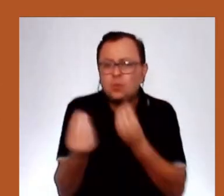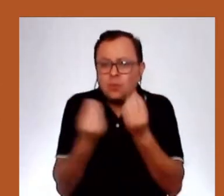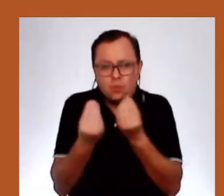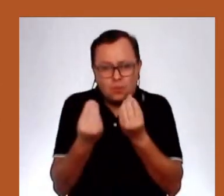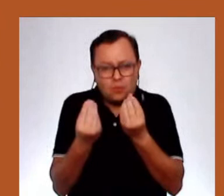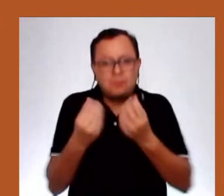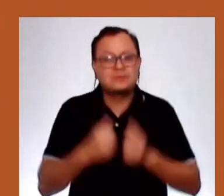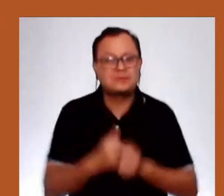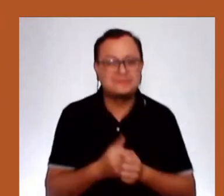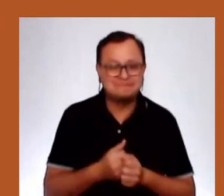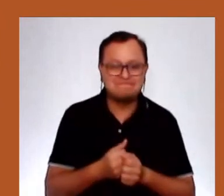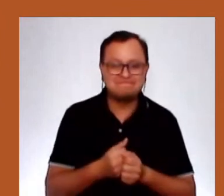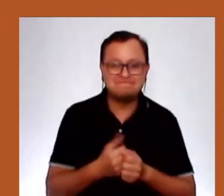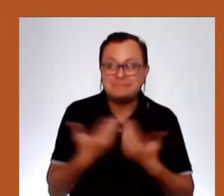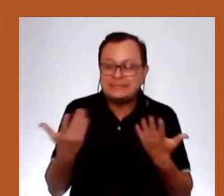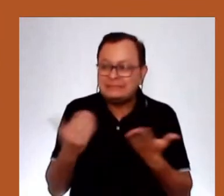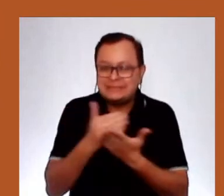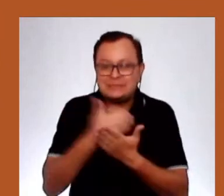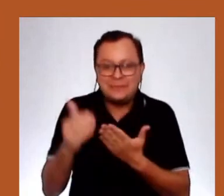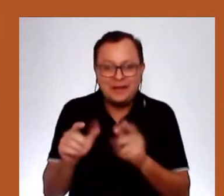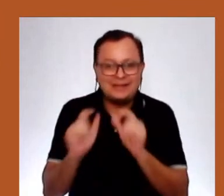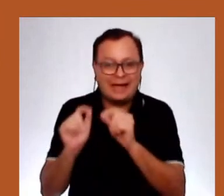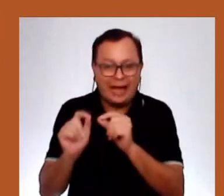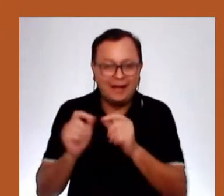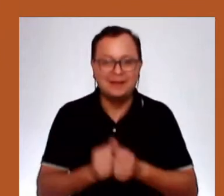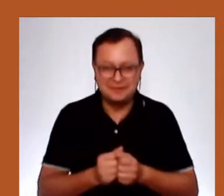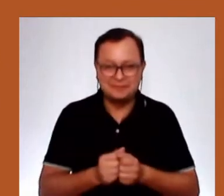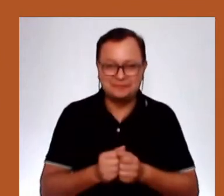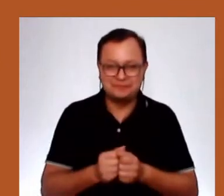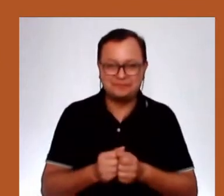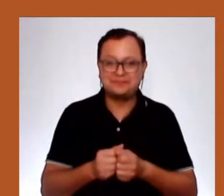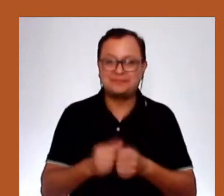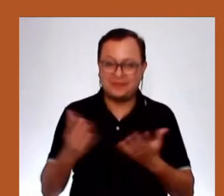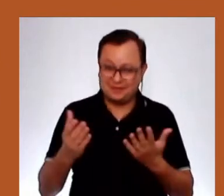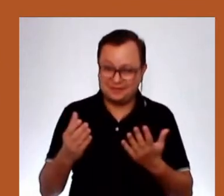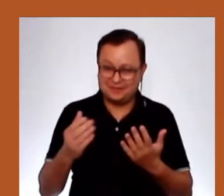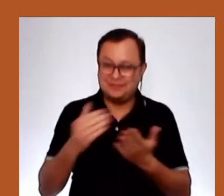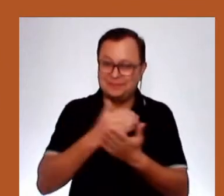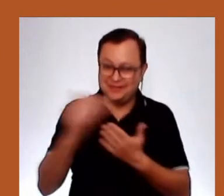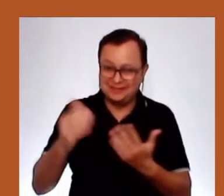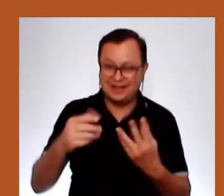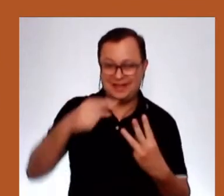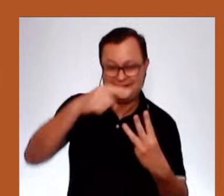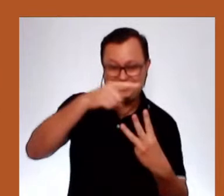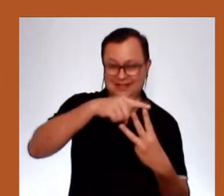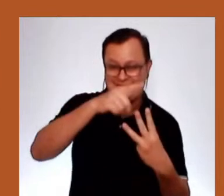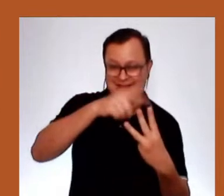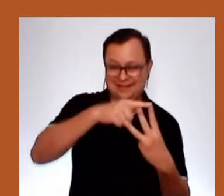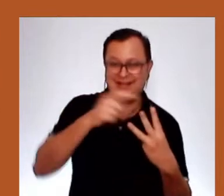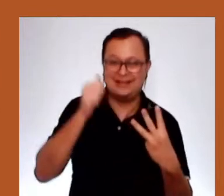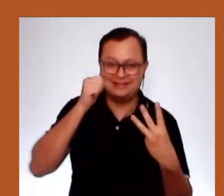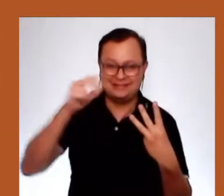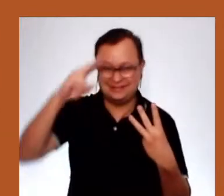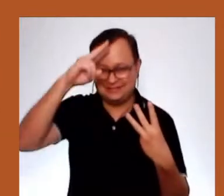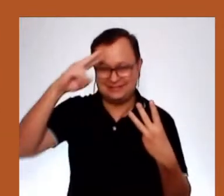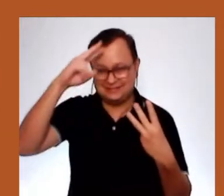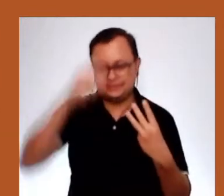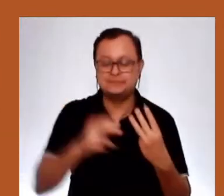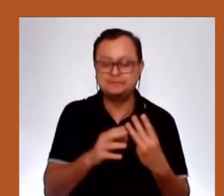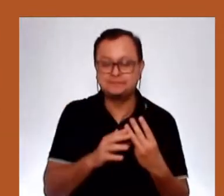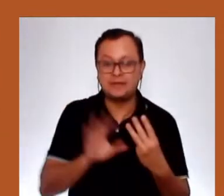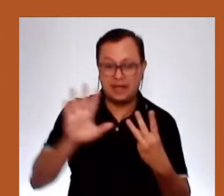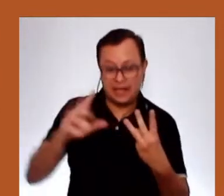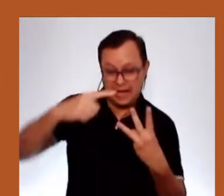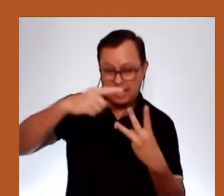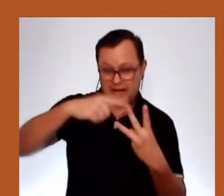Quem começa? Prioridade da professora Vera. Deixa eu só fazer um comentário. Acho